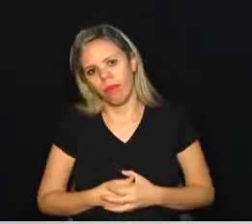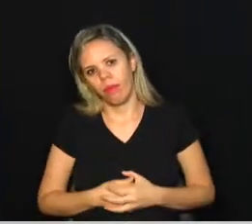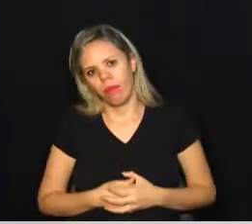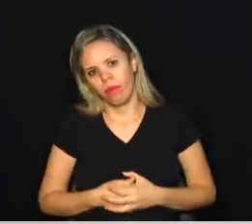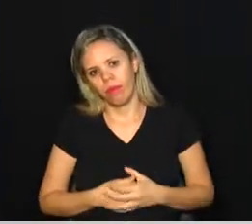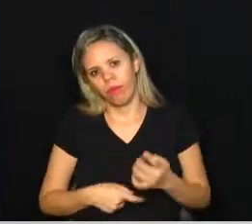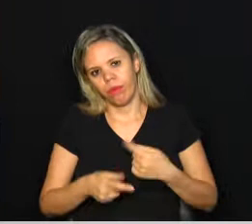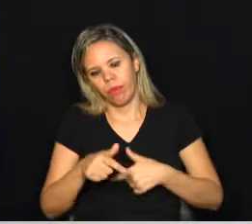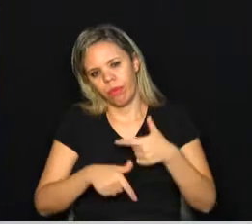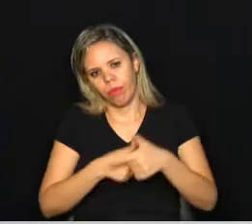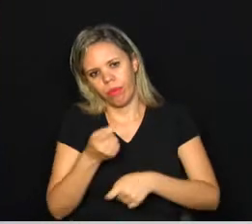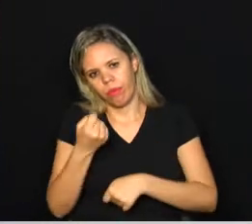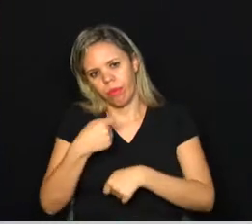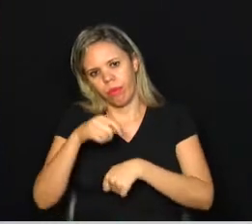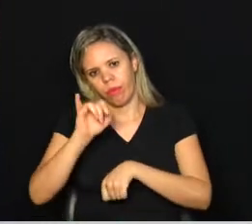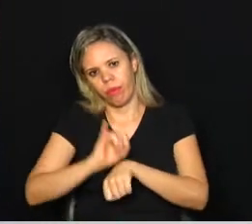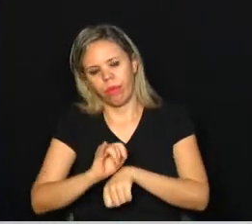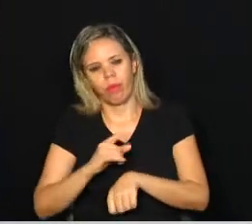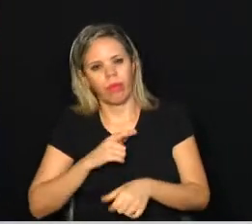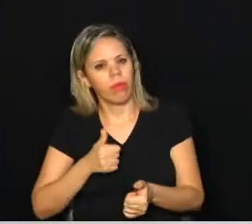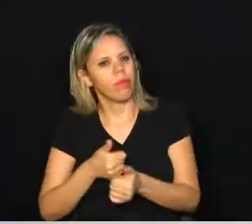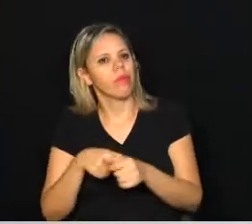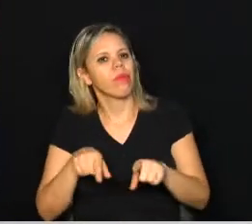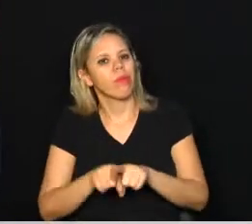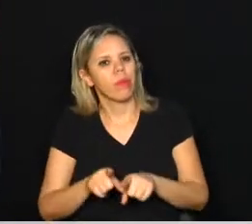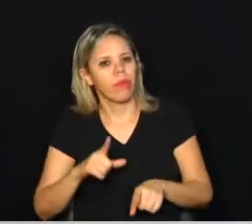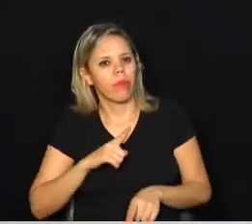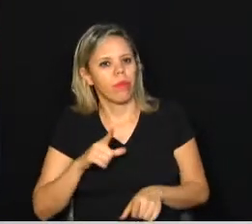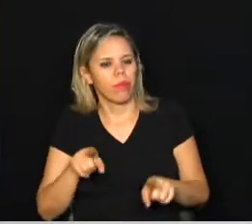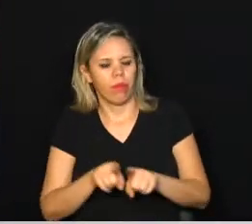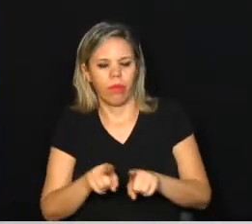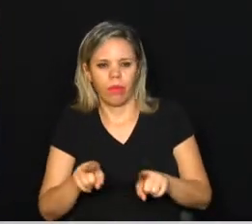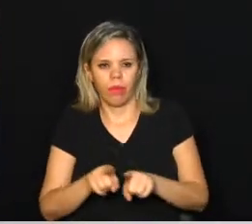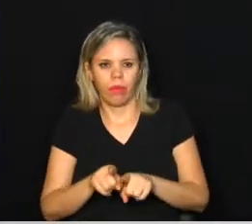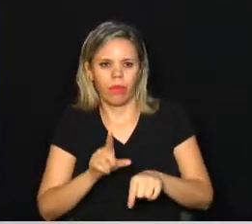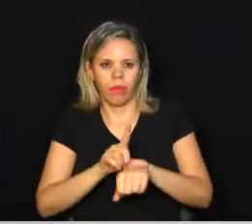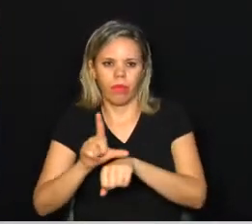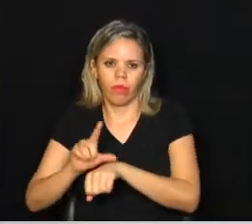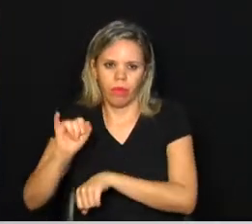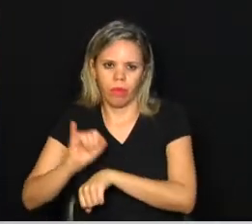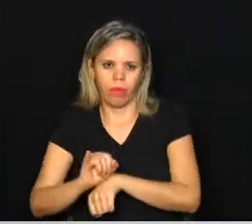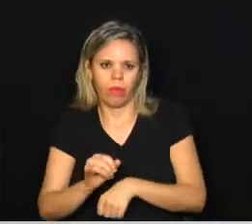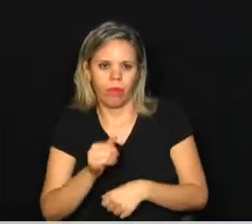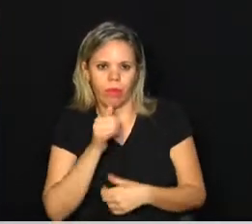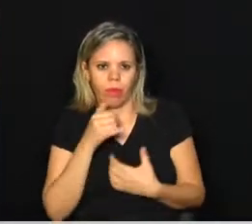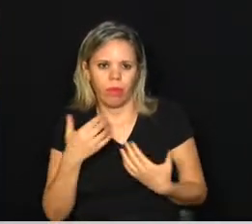cooperação internacional, a gente tem a cooperação internacional e também o comércio exterior.